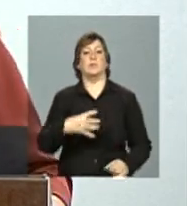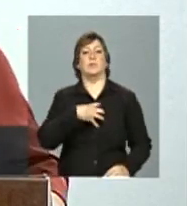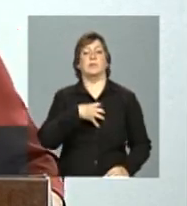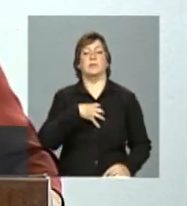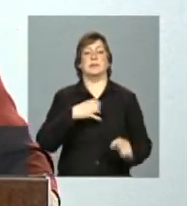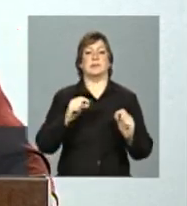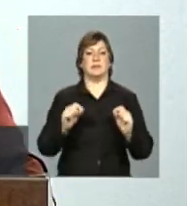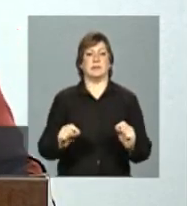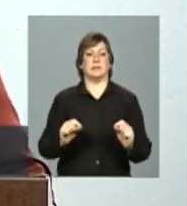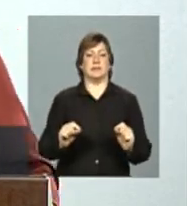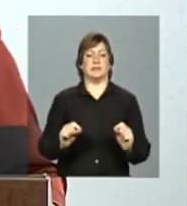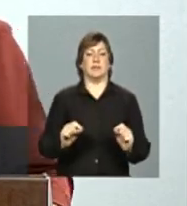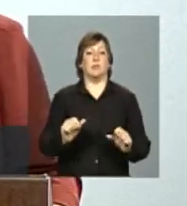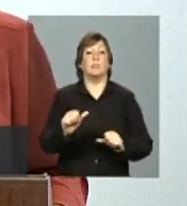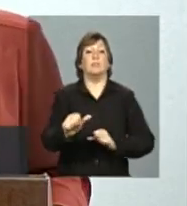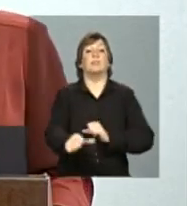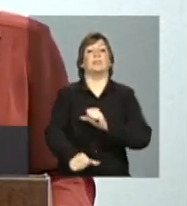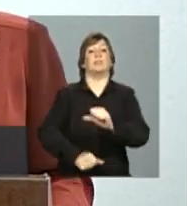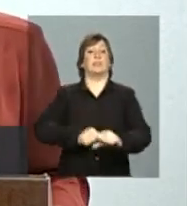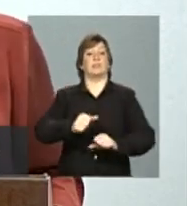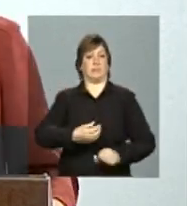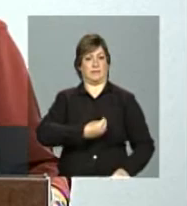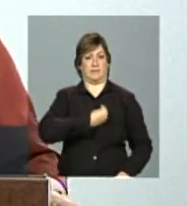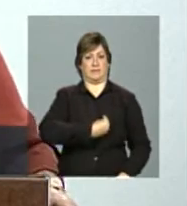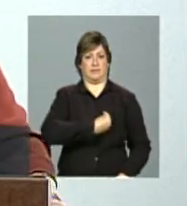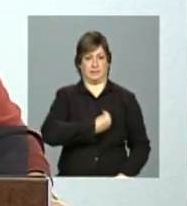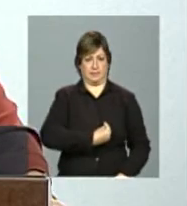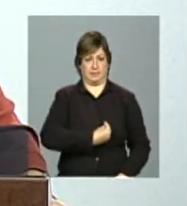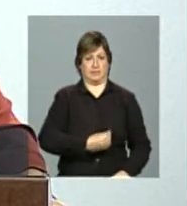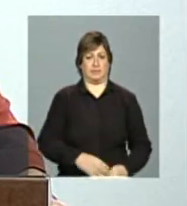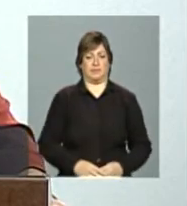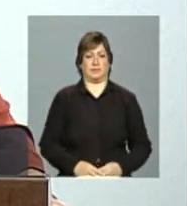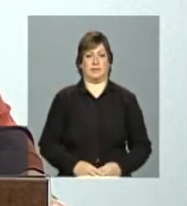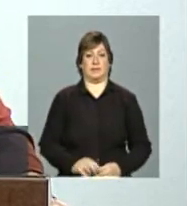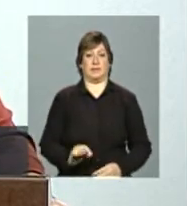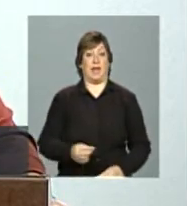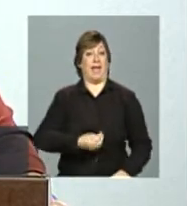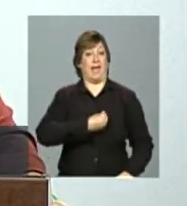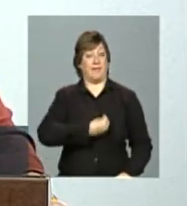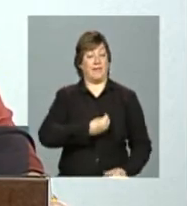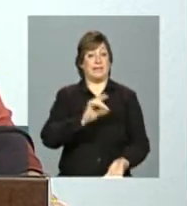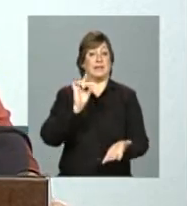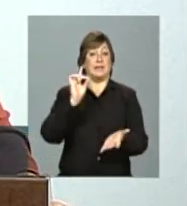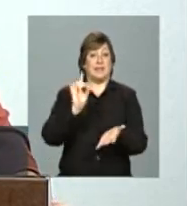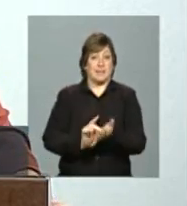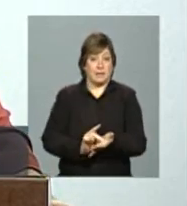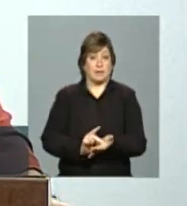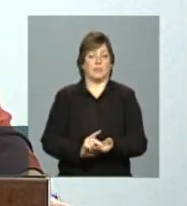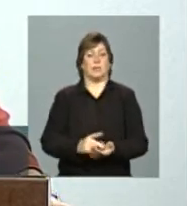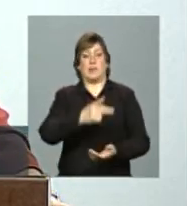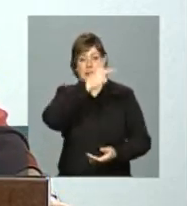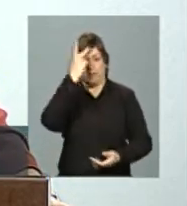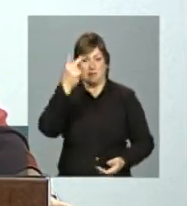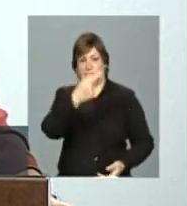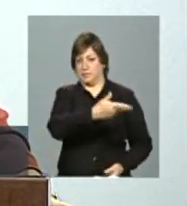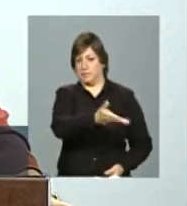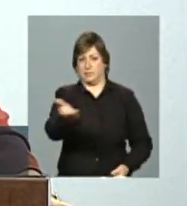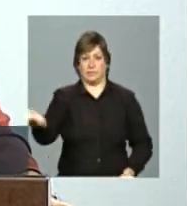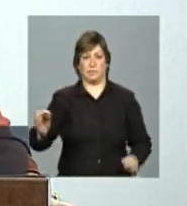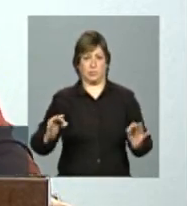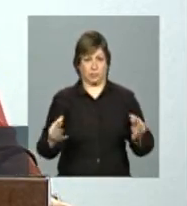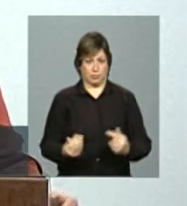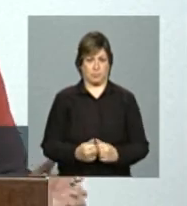sentido de transformar a vida a vida real concreta das pessoas